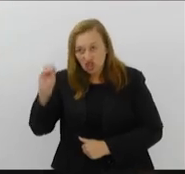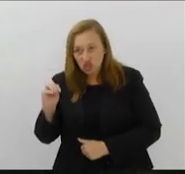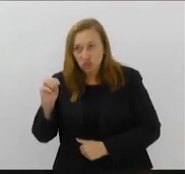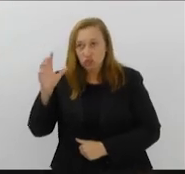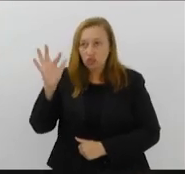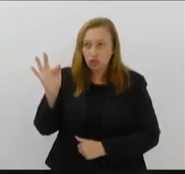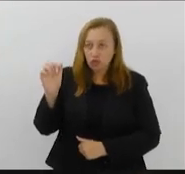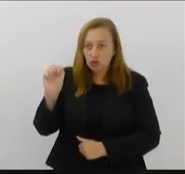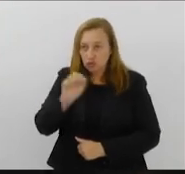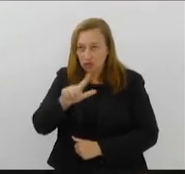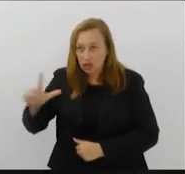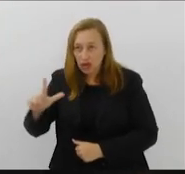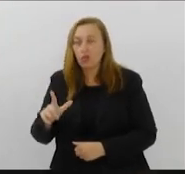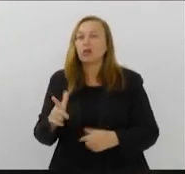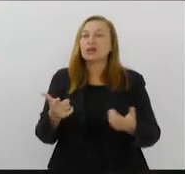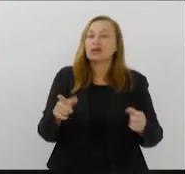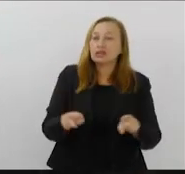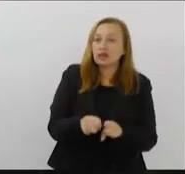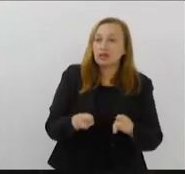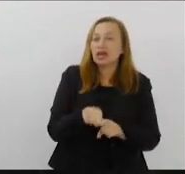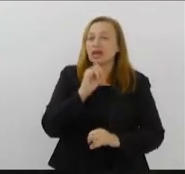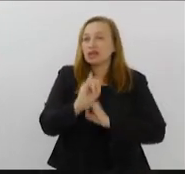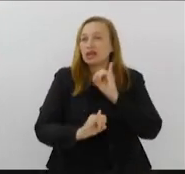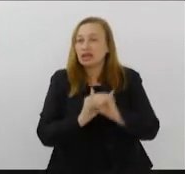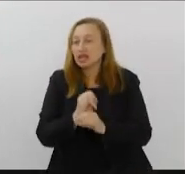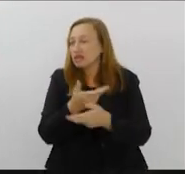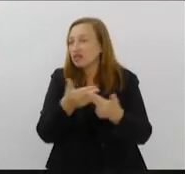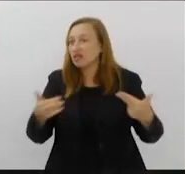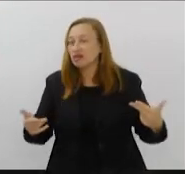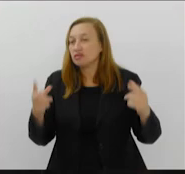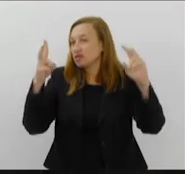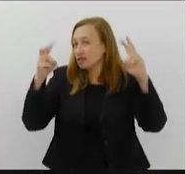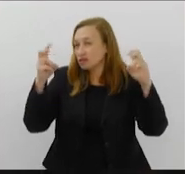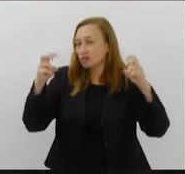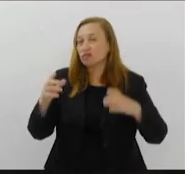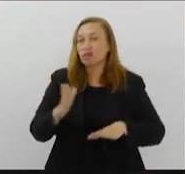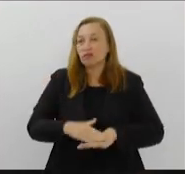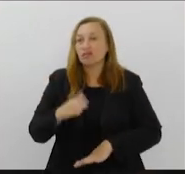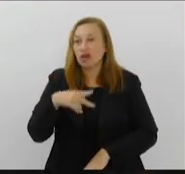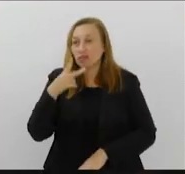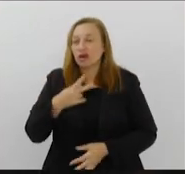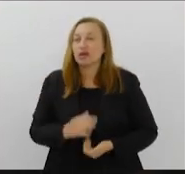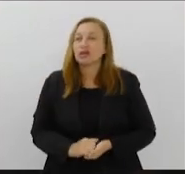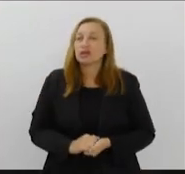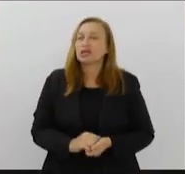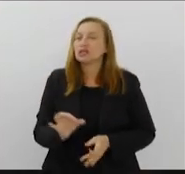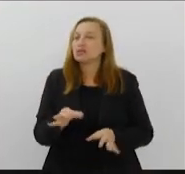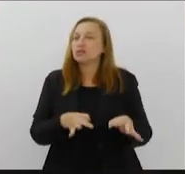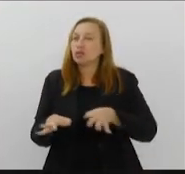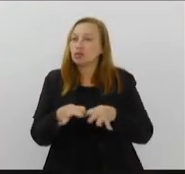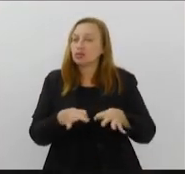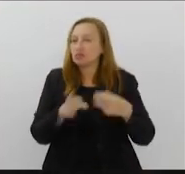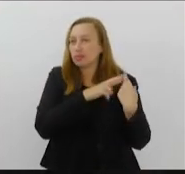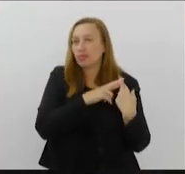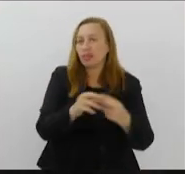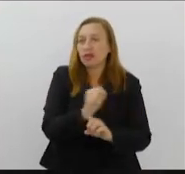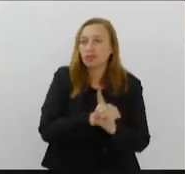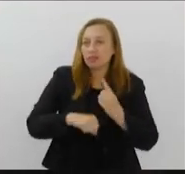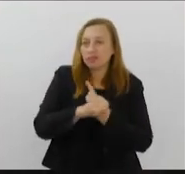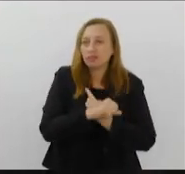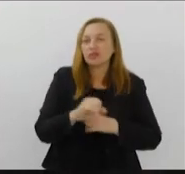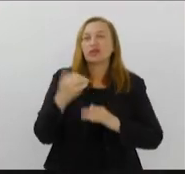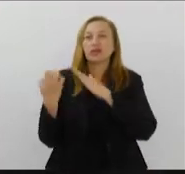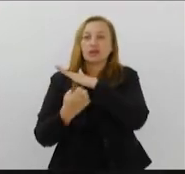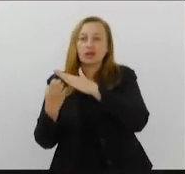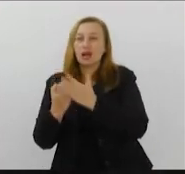infraestrutura, por exemplo, internet. Então, tem tantas questões ali, e digo mais, né, Esses programas de responsabilidade social das